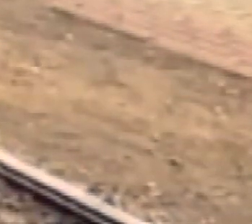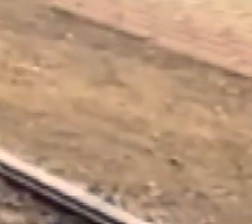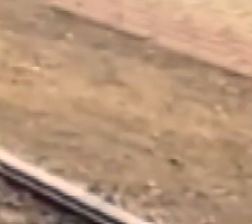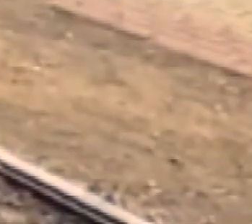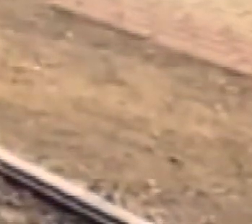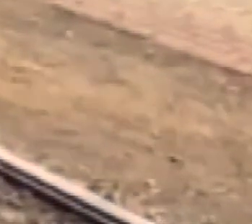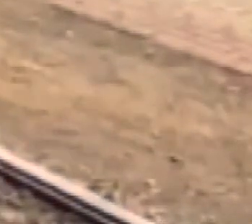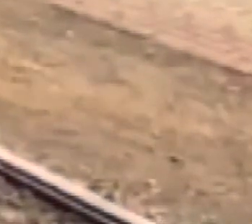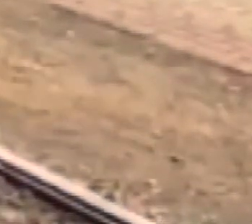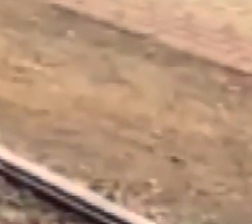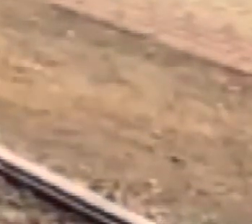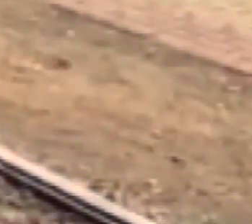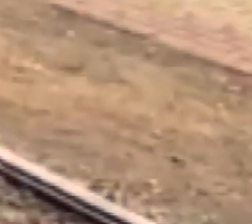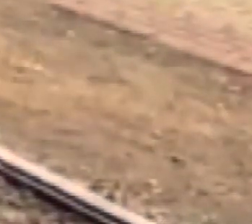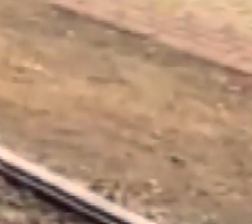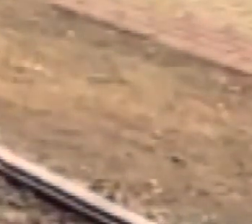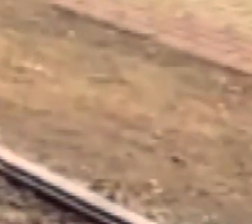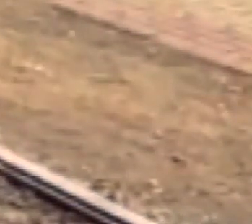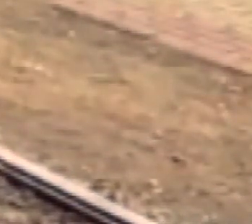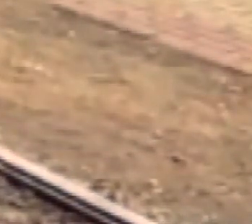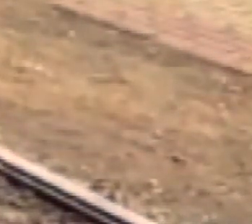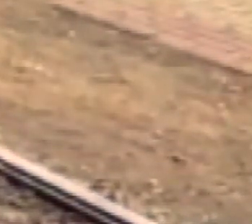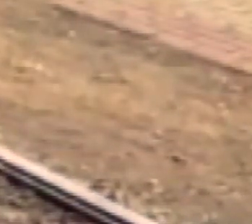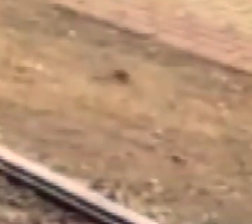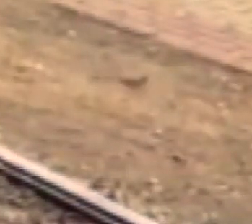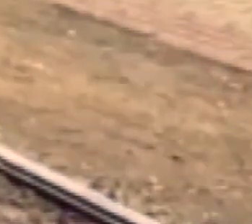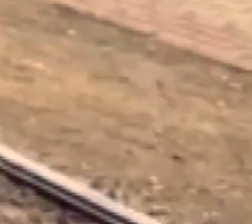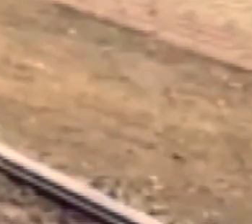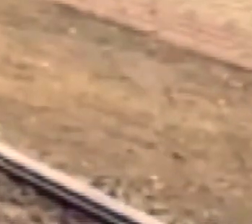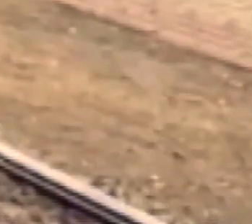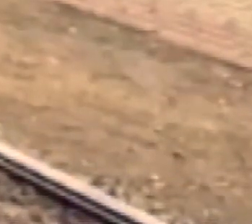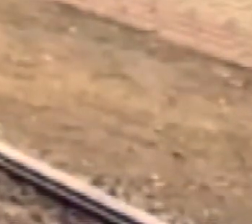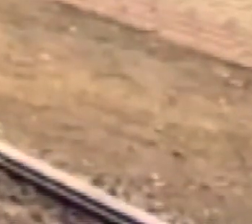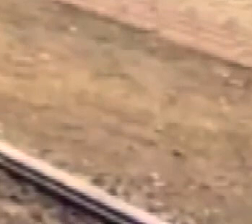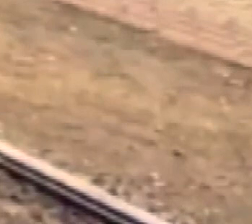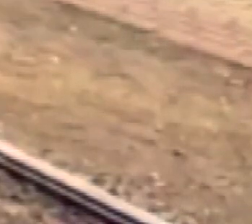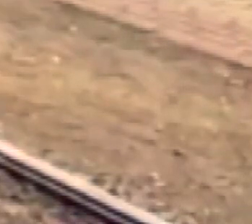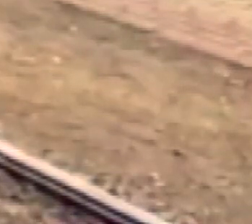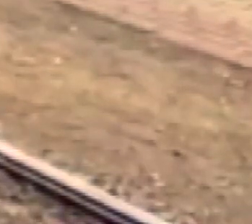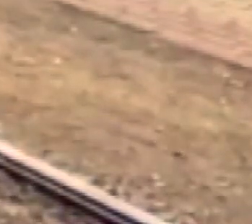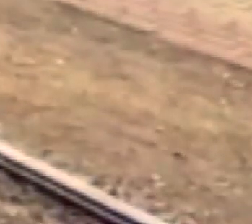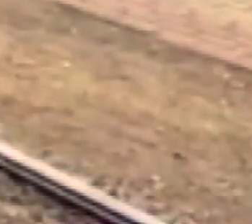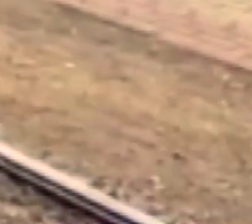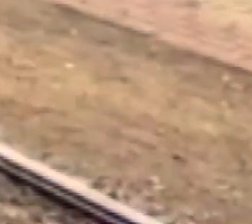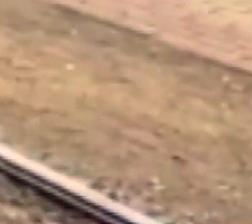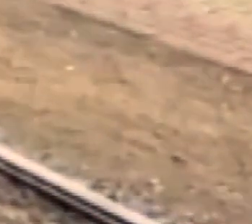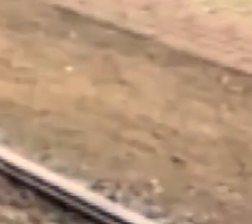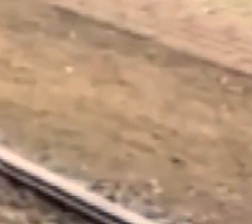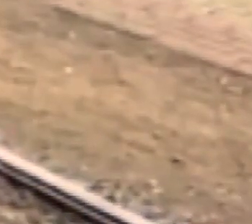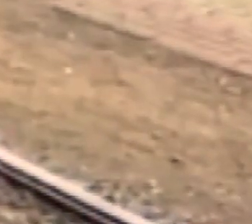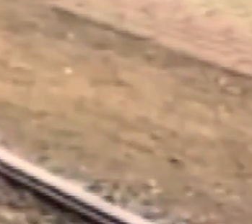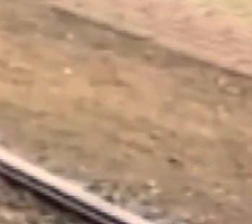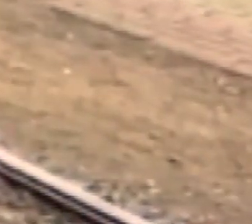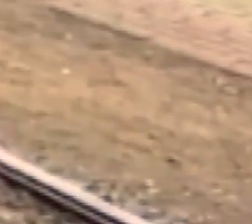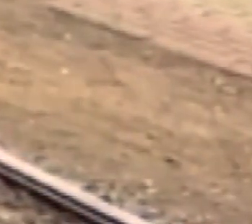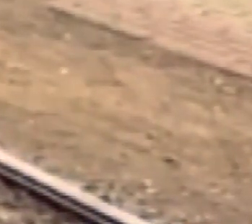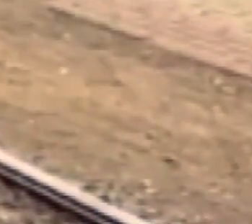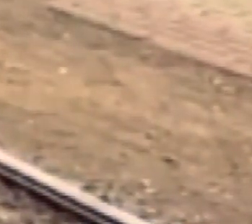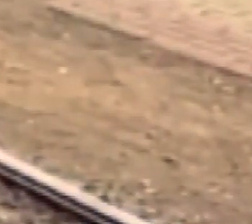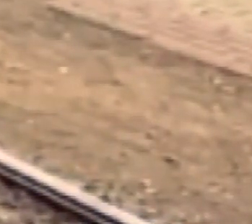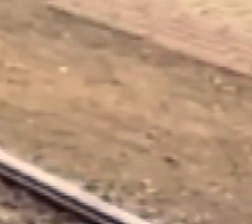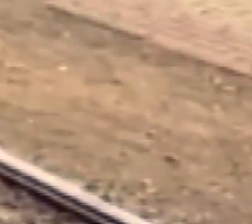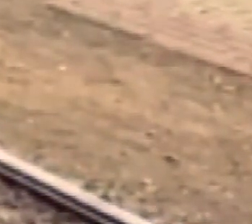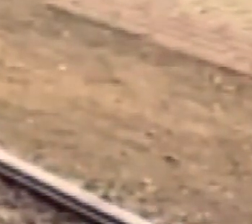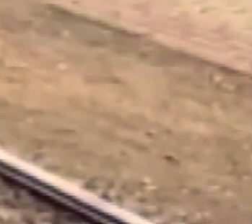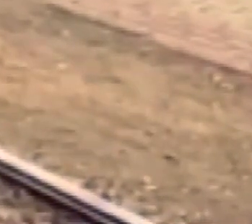que venham. Vamos passar um domingo diferente. Matar a saudade, já que na pandemia